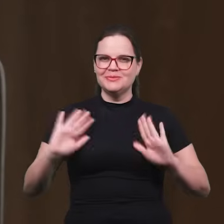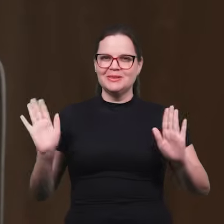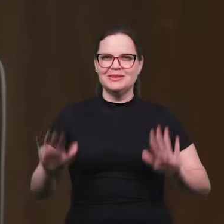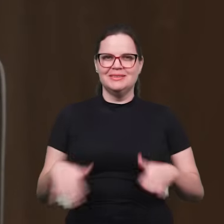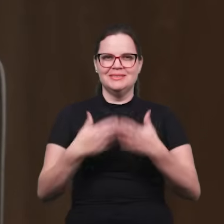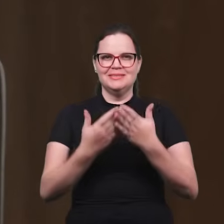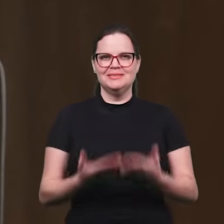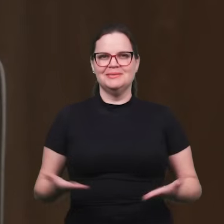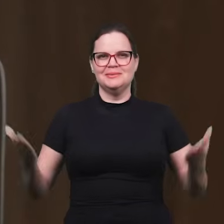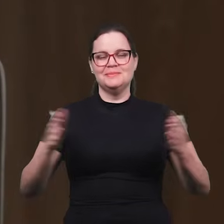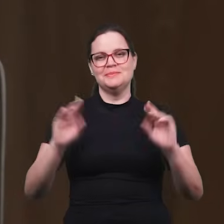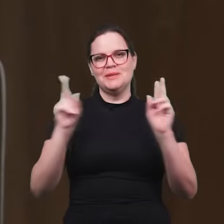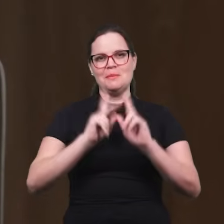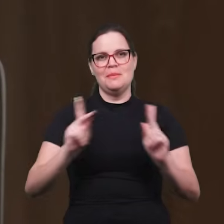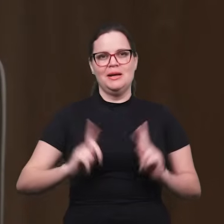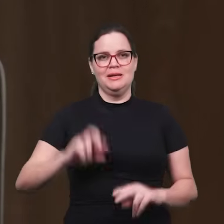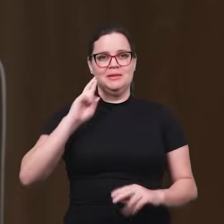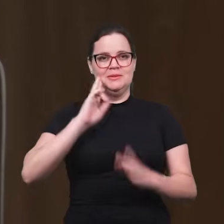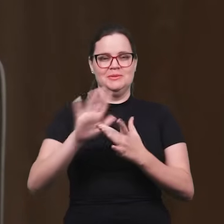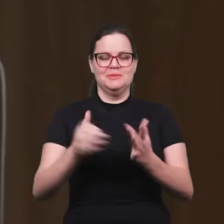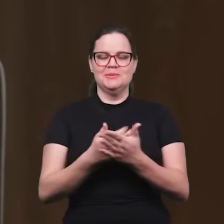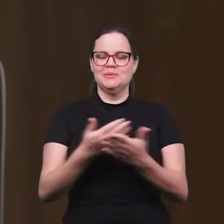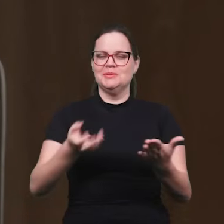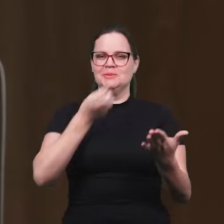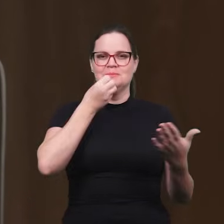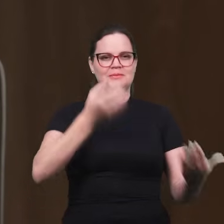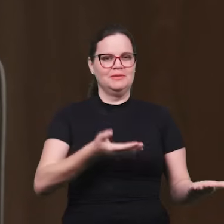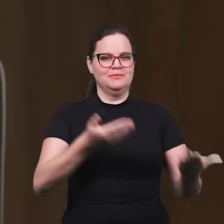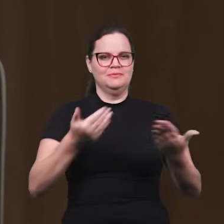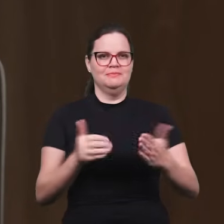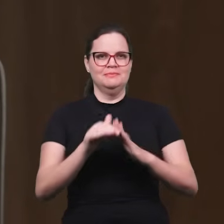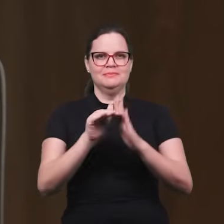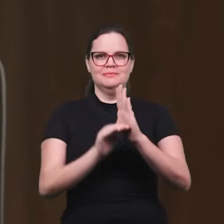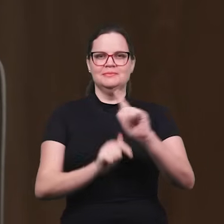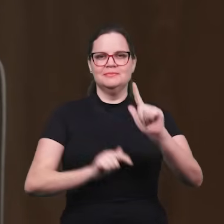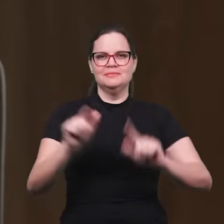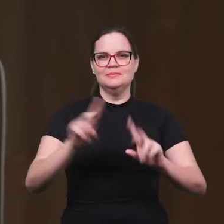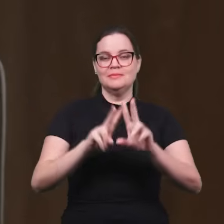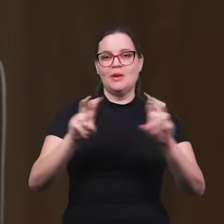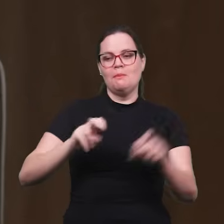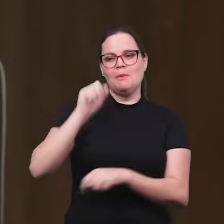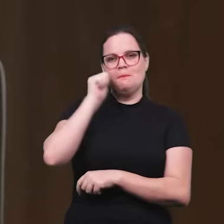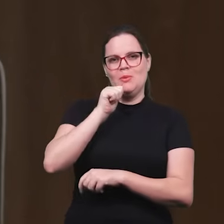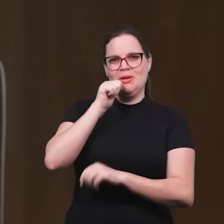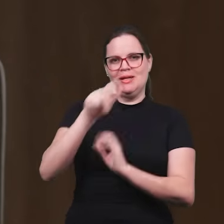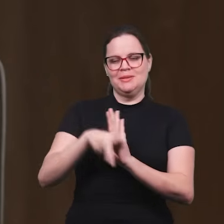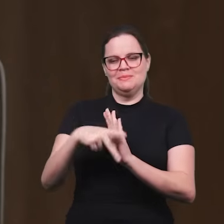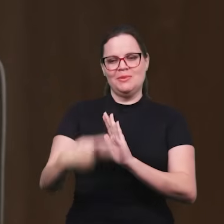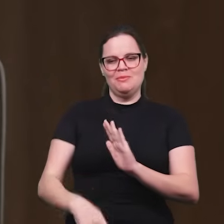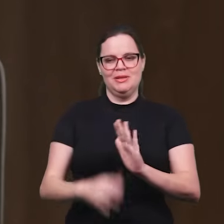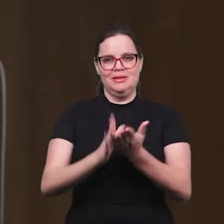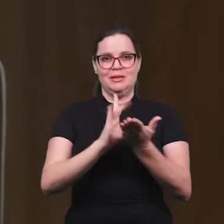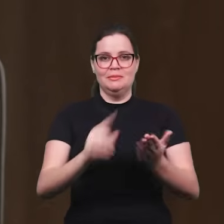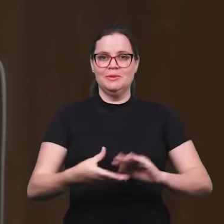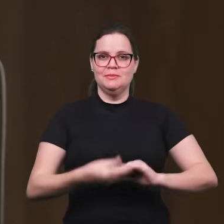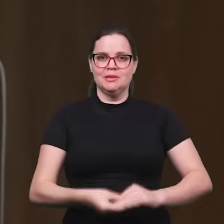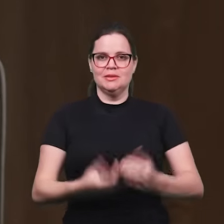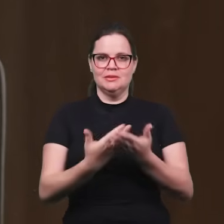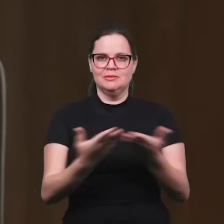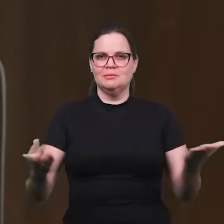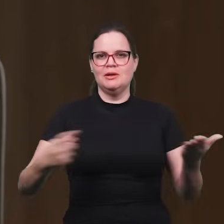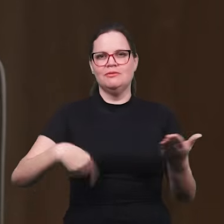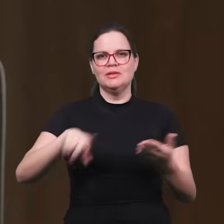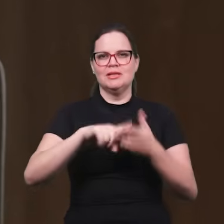Olá, paz do Senhor Jesus, sejam bem-vindos ao programa Mulheres Bíblicas. Saudamos você que